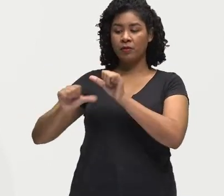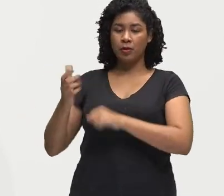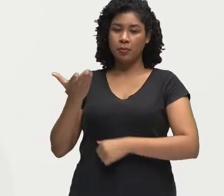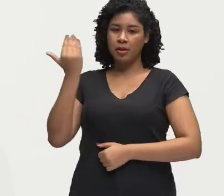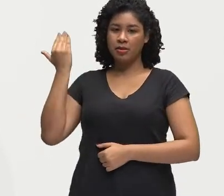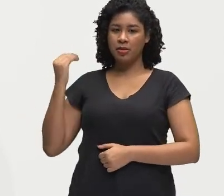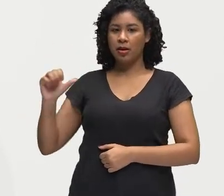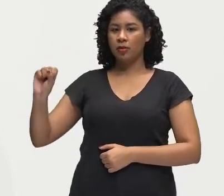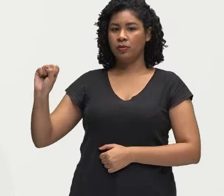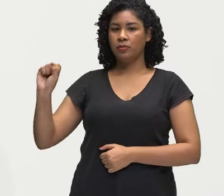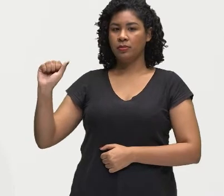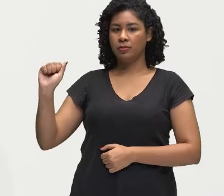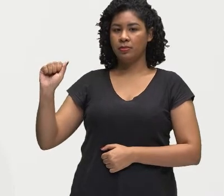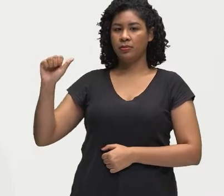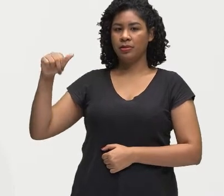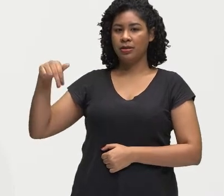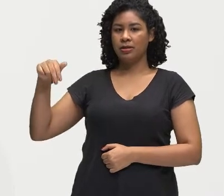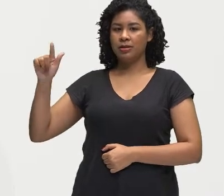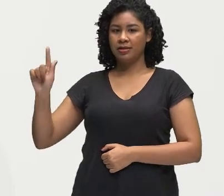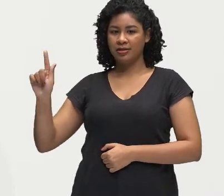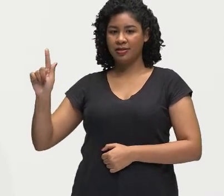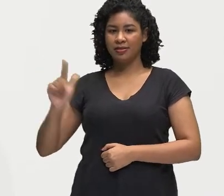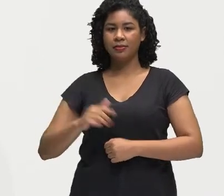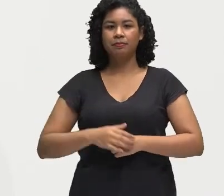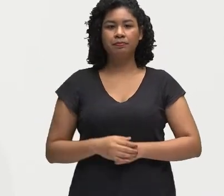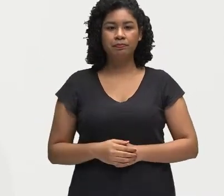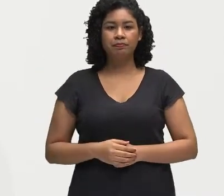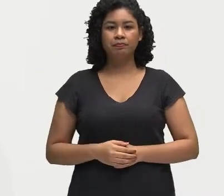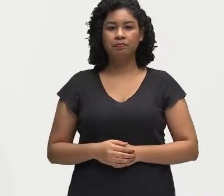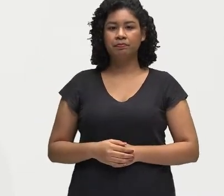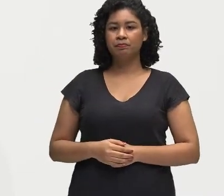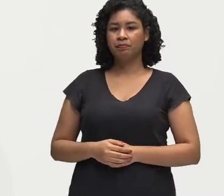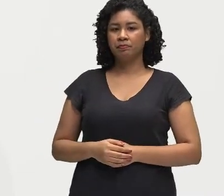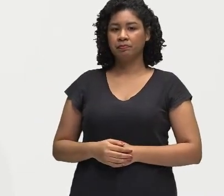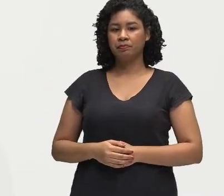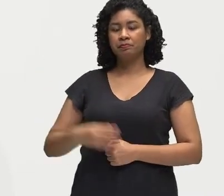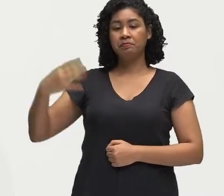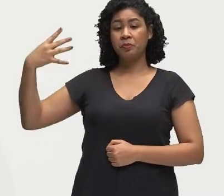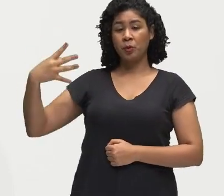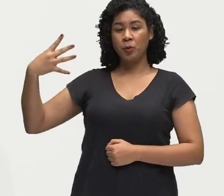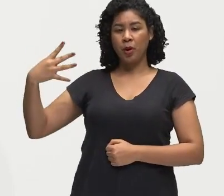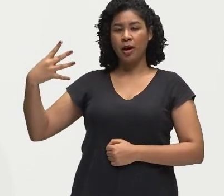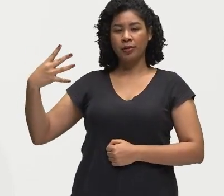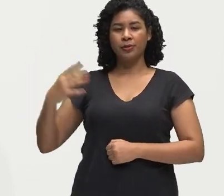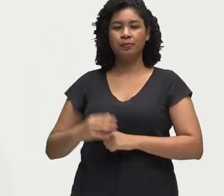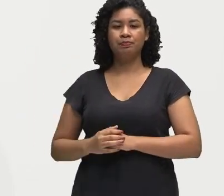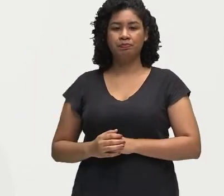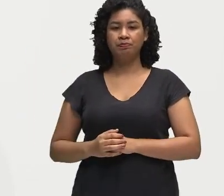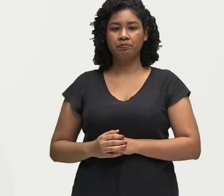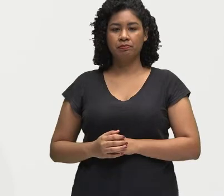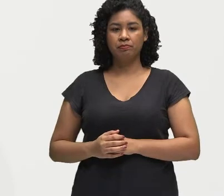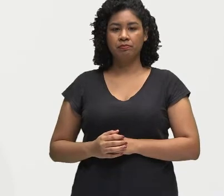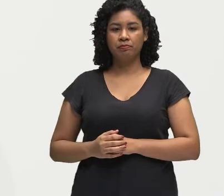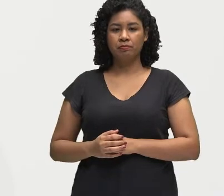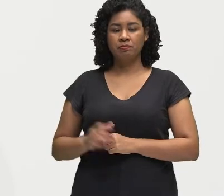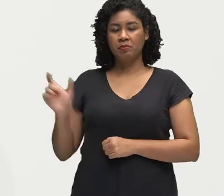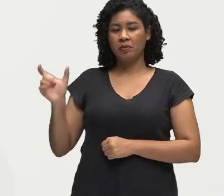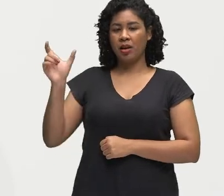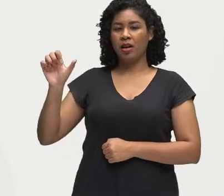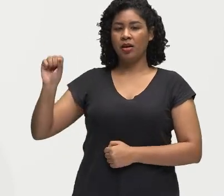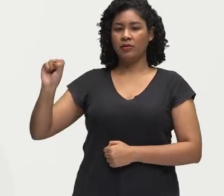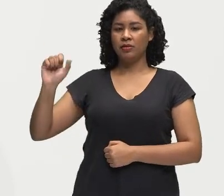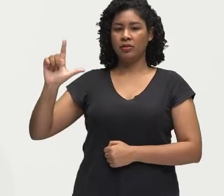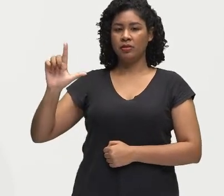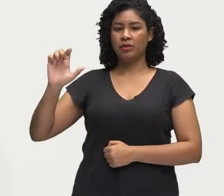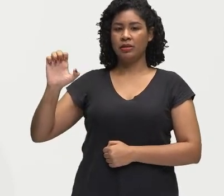sang, sang. Verbo sleep é o verbo dormir. Forma do